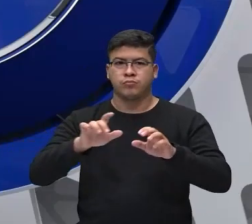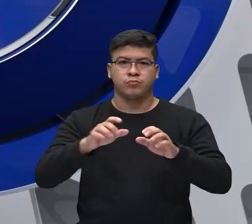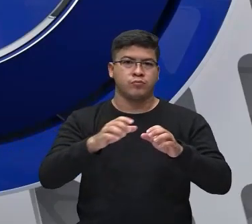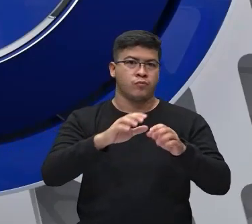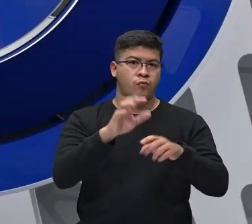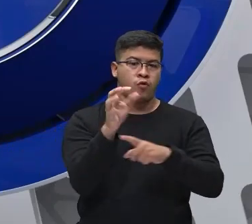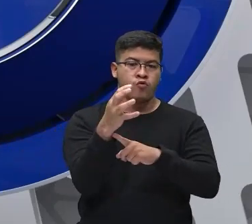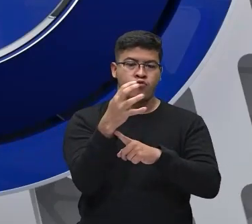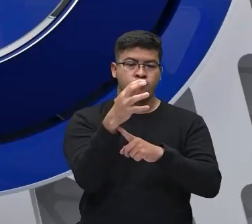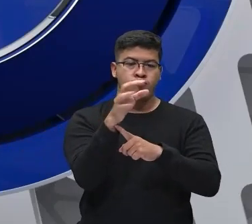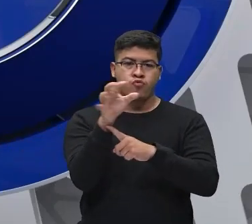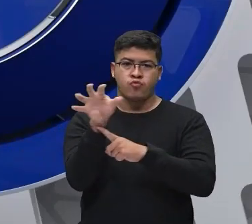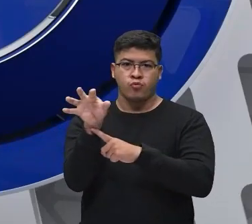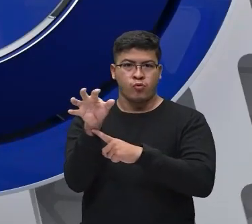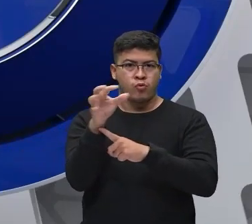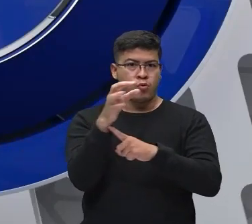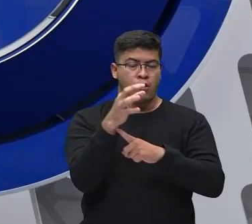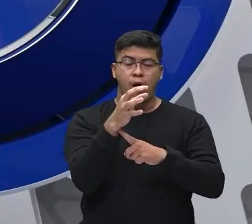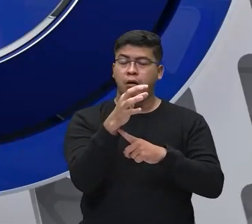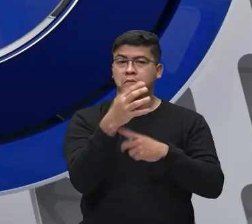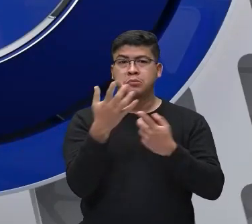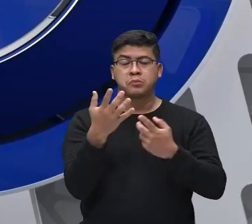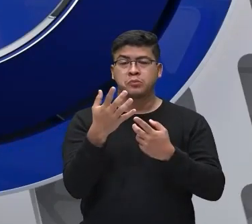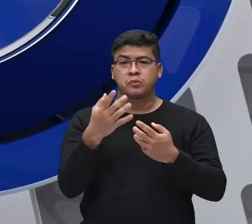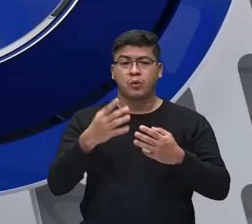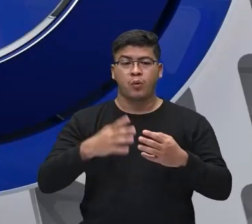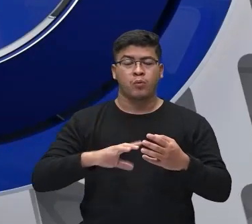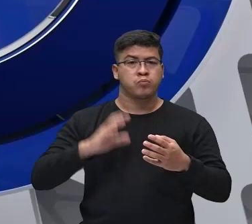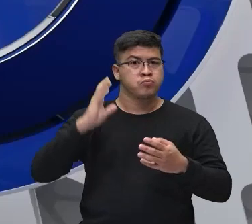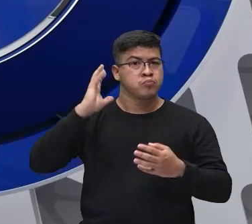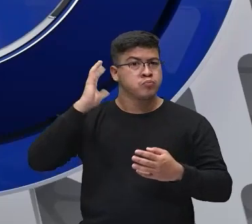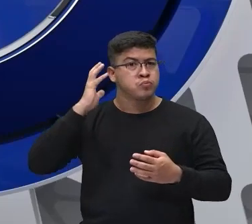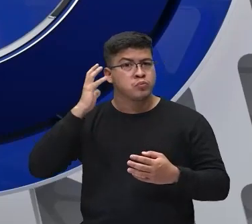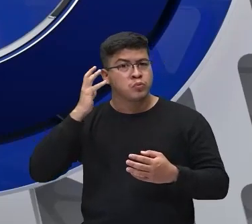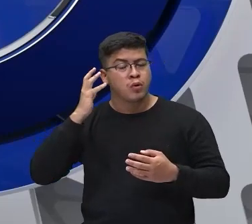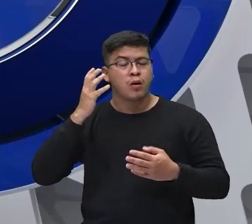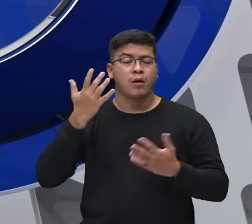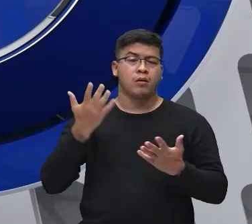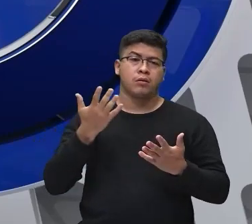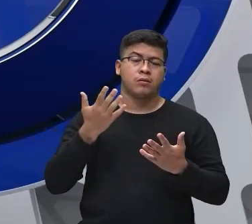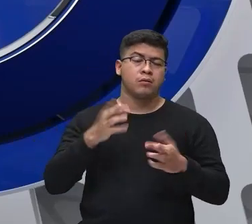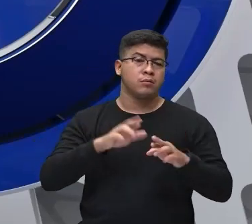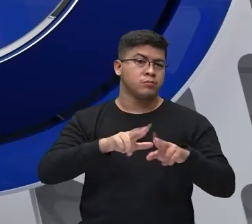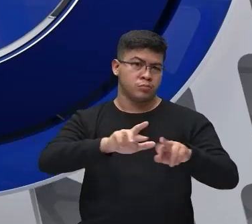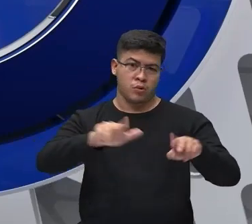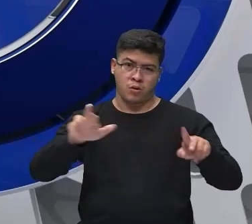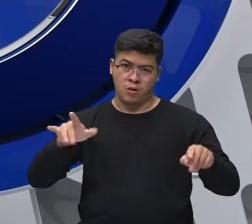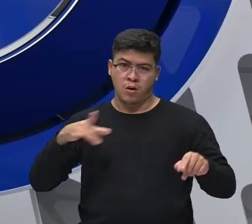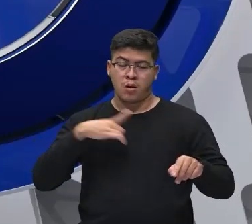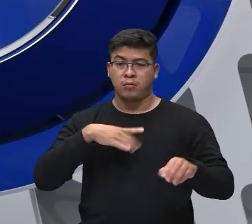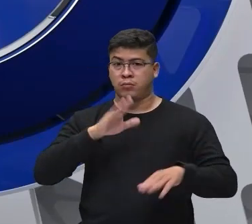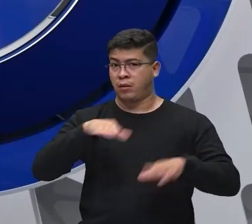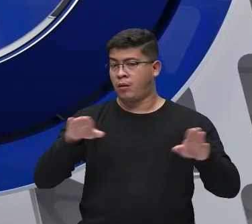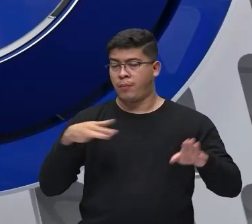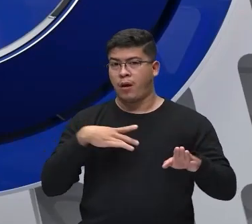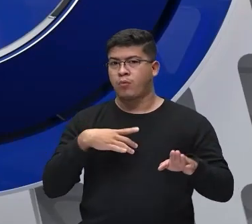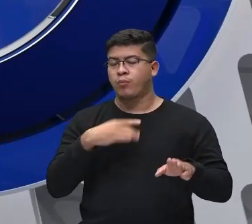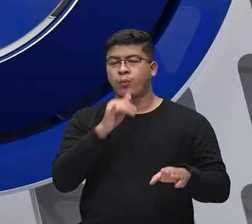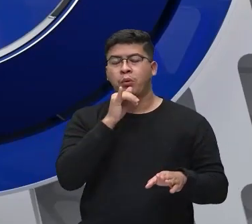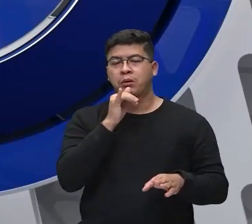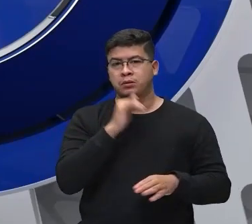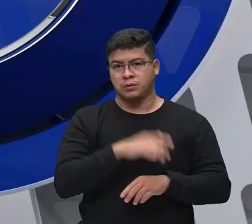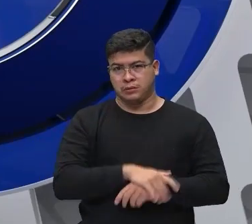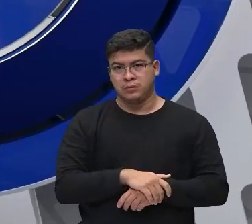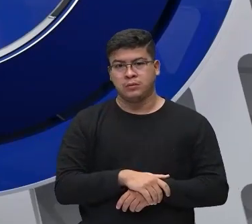em energia sonora, né, em energia para aquecer a água, transformando aí